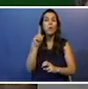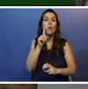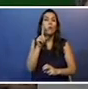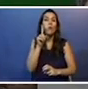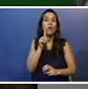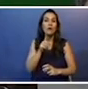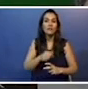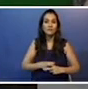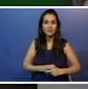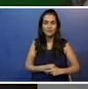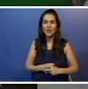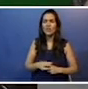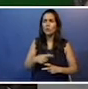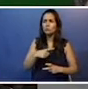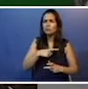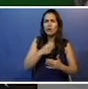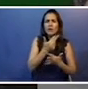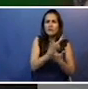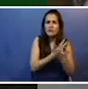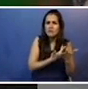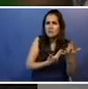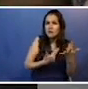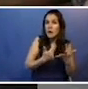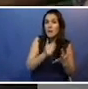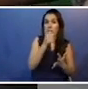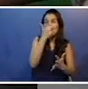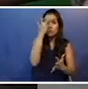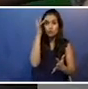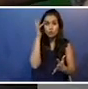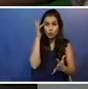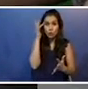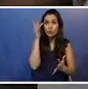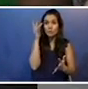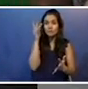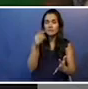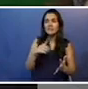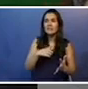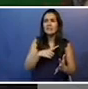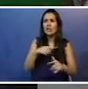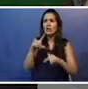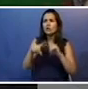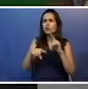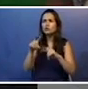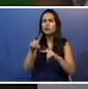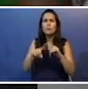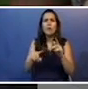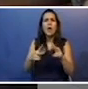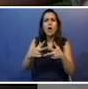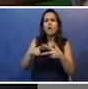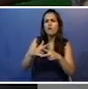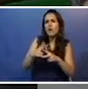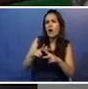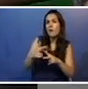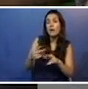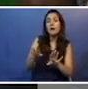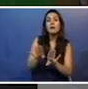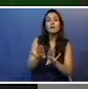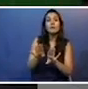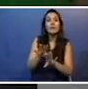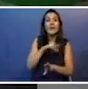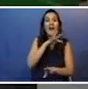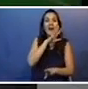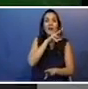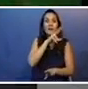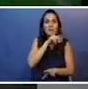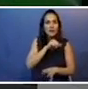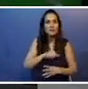Unidos. Então, tem alguns desenhos aqui, olha, de pessoas, de alguns instrumentos, ferramentas e principalmente animais.